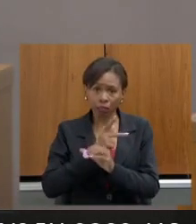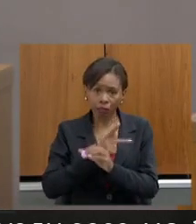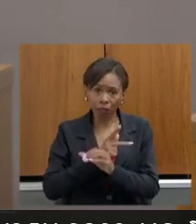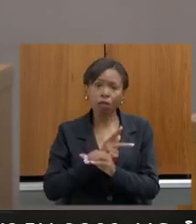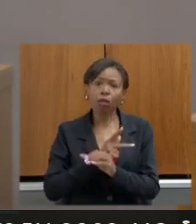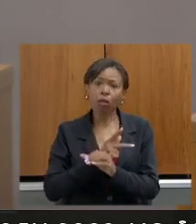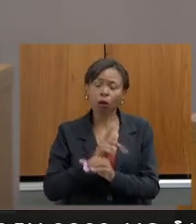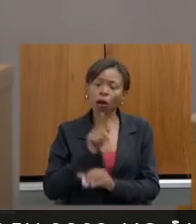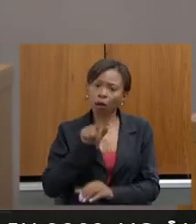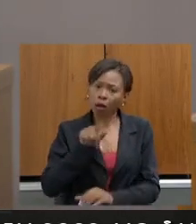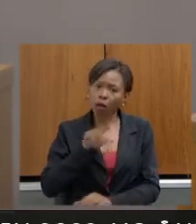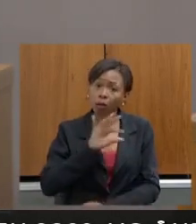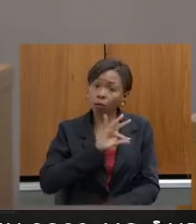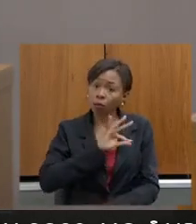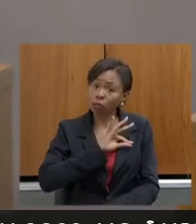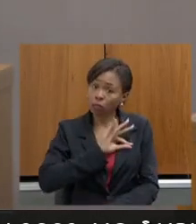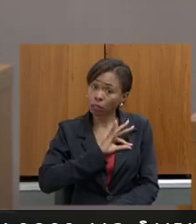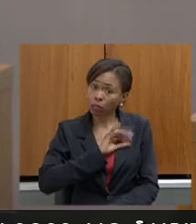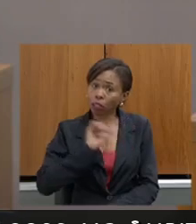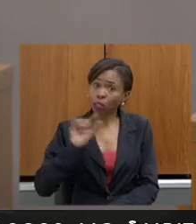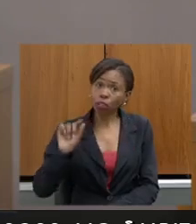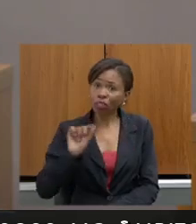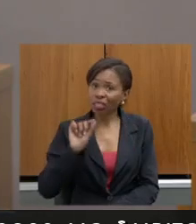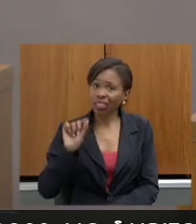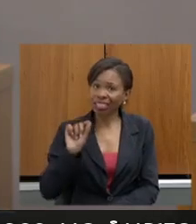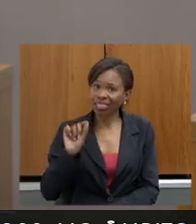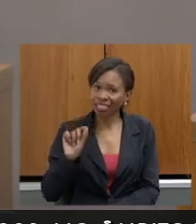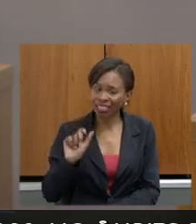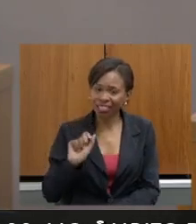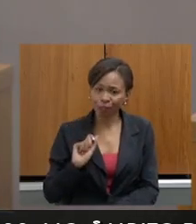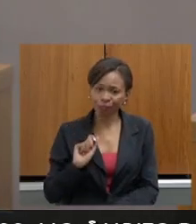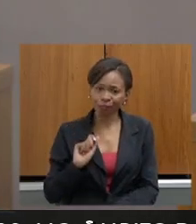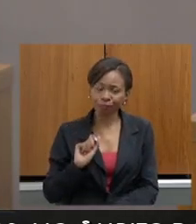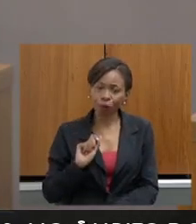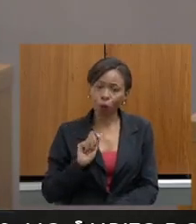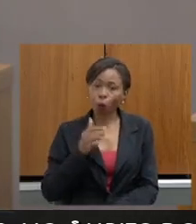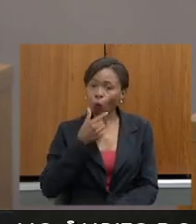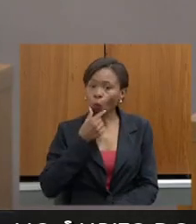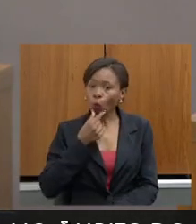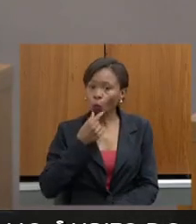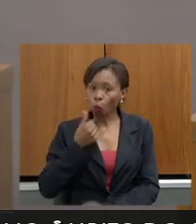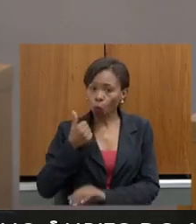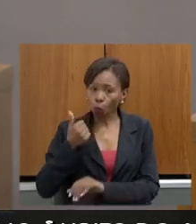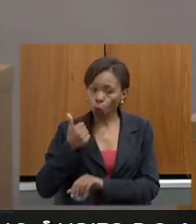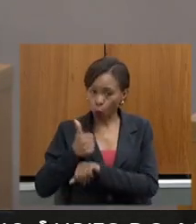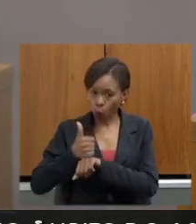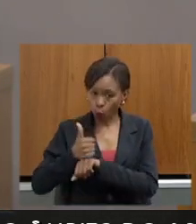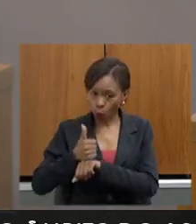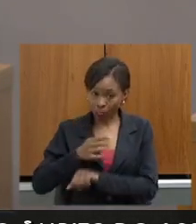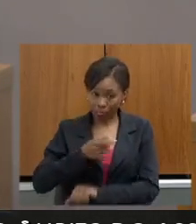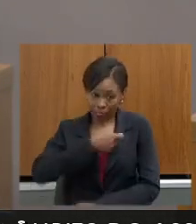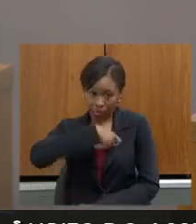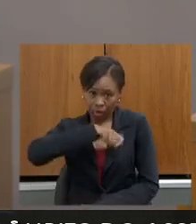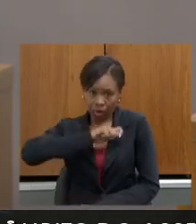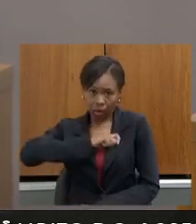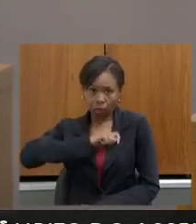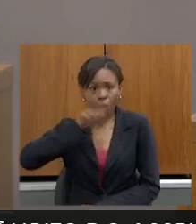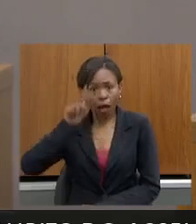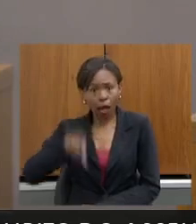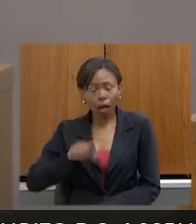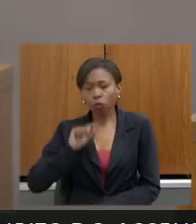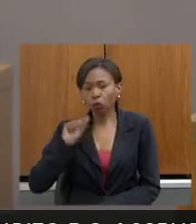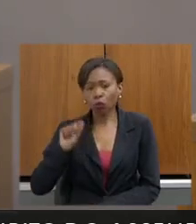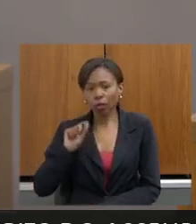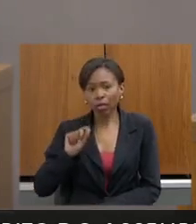polícia de Skol na o delegado é alguém de Skol eu lembro